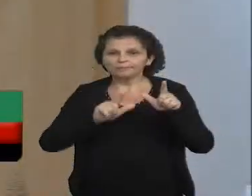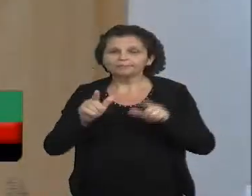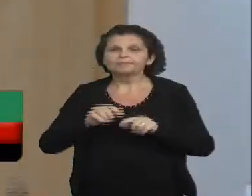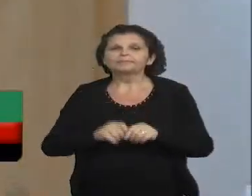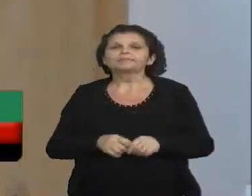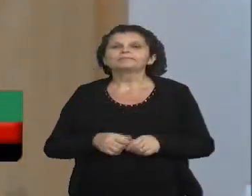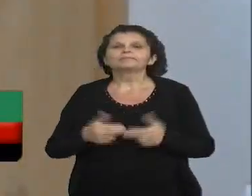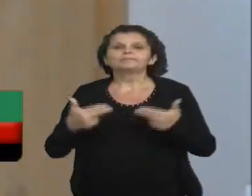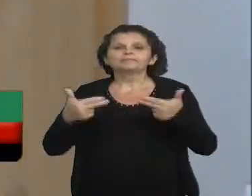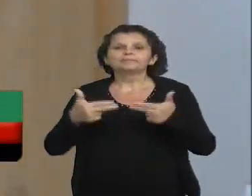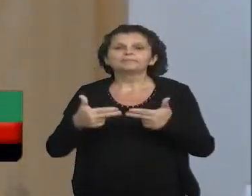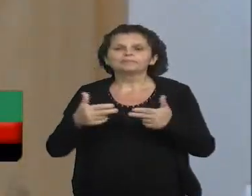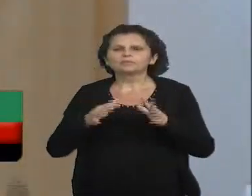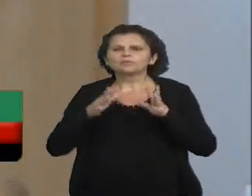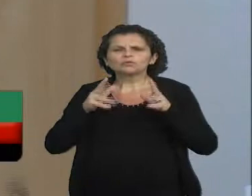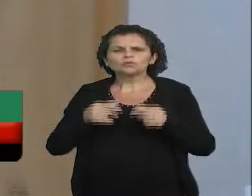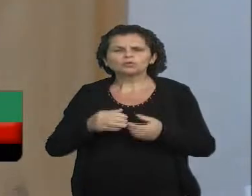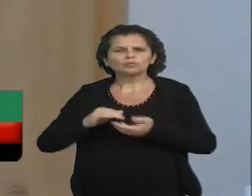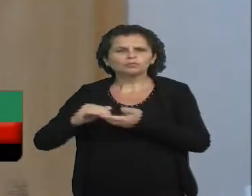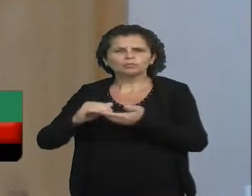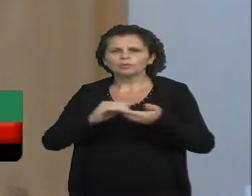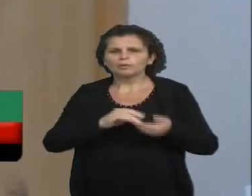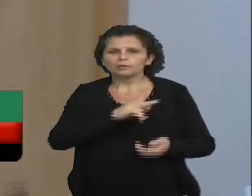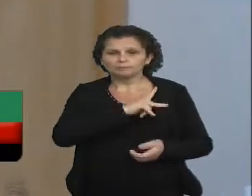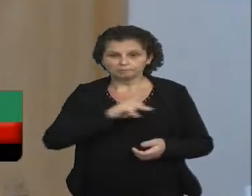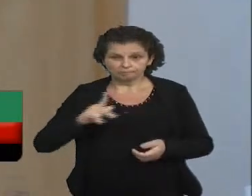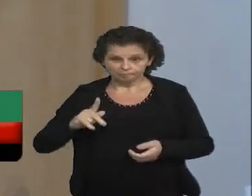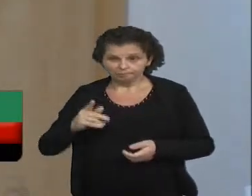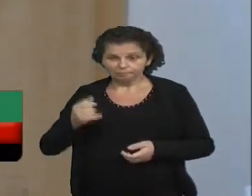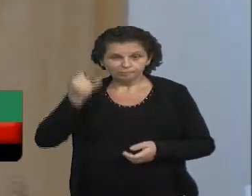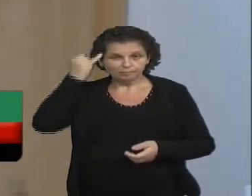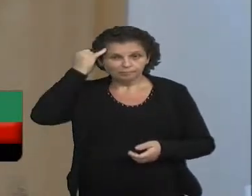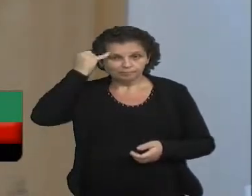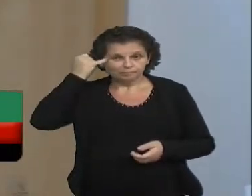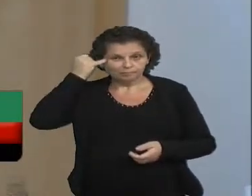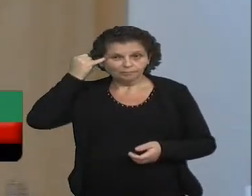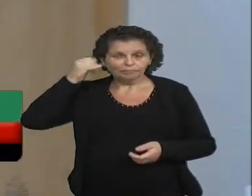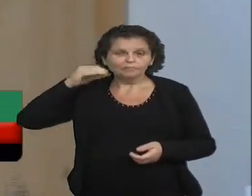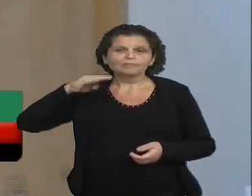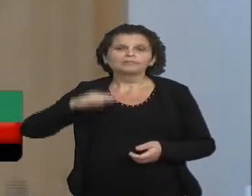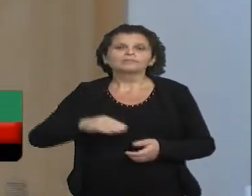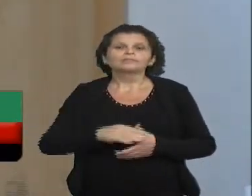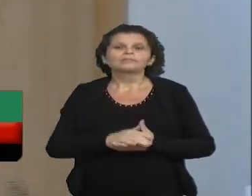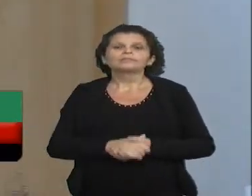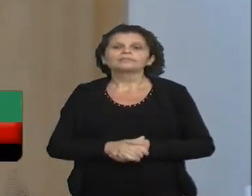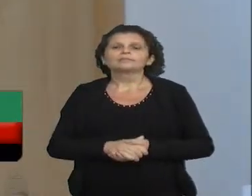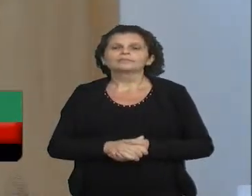Eu saúdo todos os vereadores em nome do nosso presidente, Josias. Aproveitar e